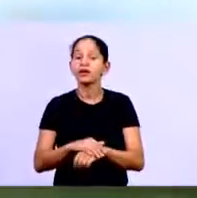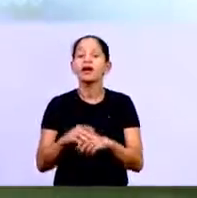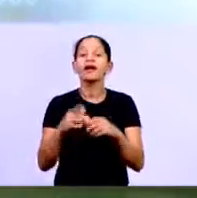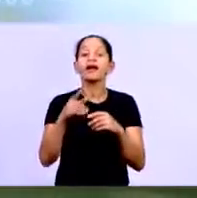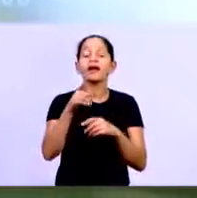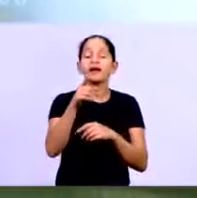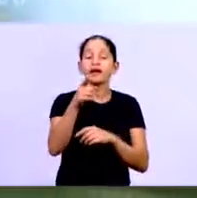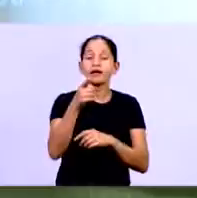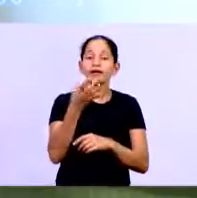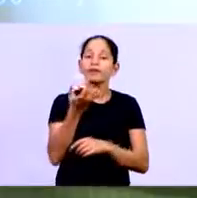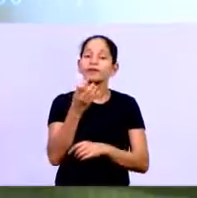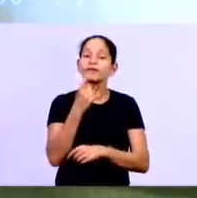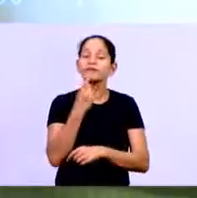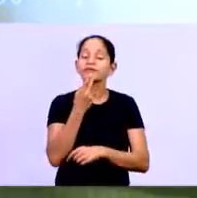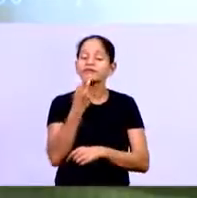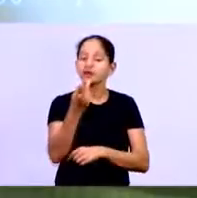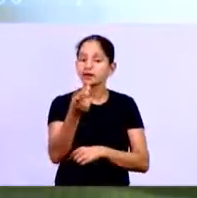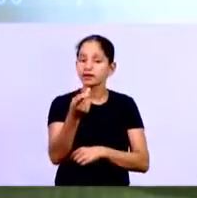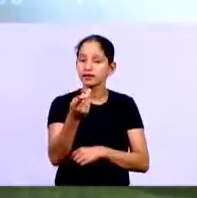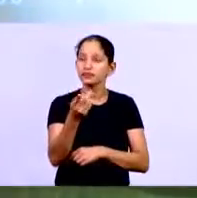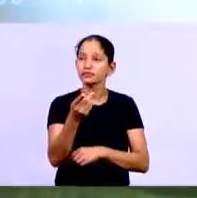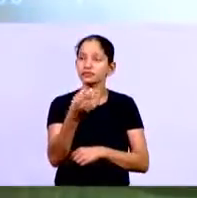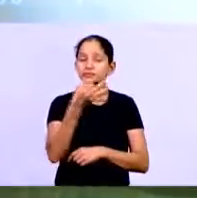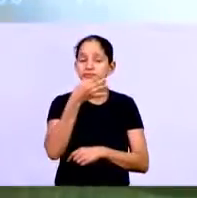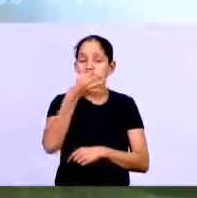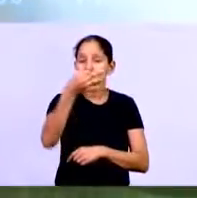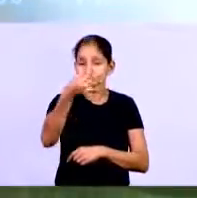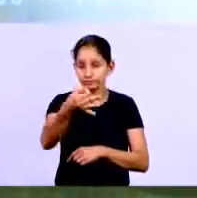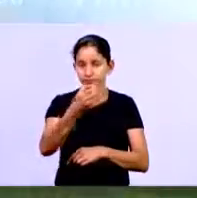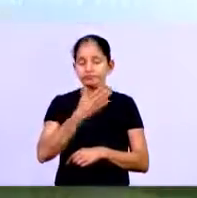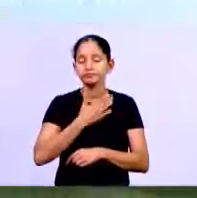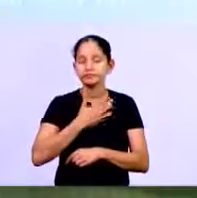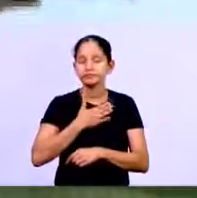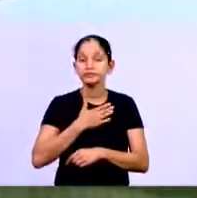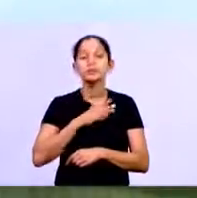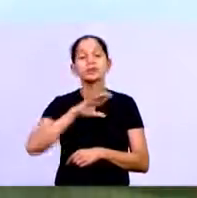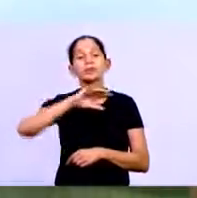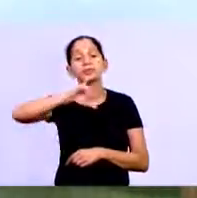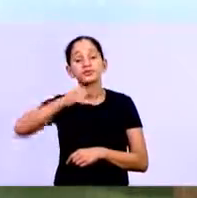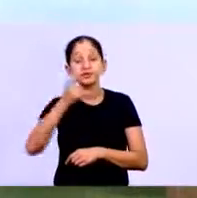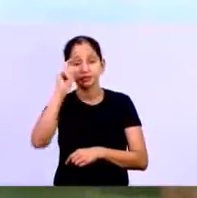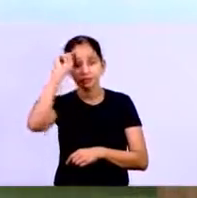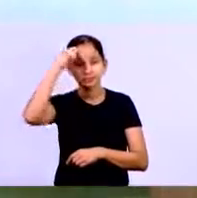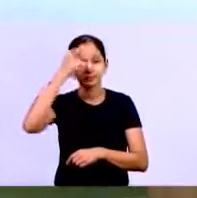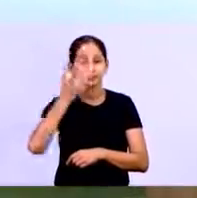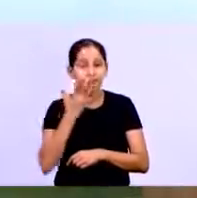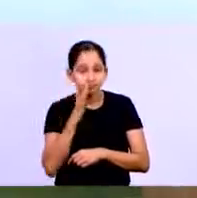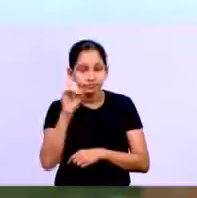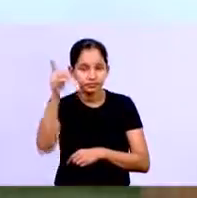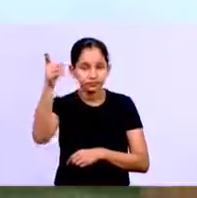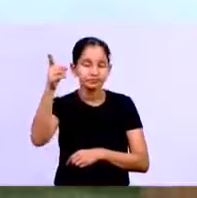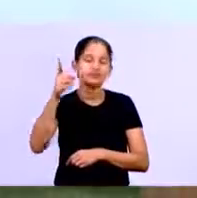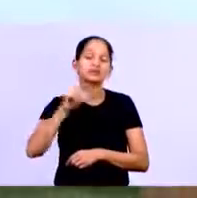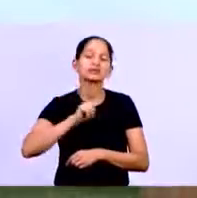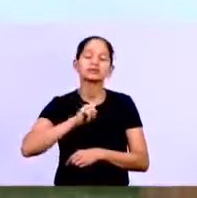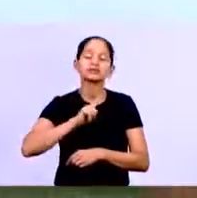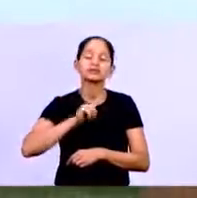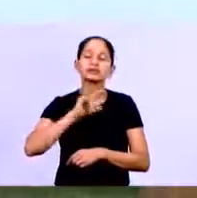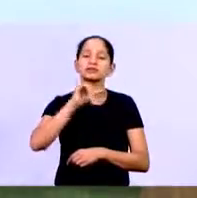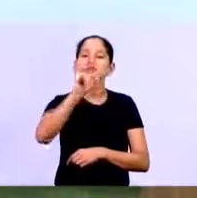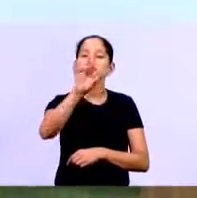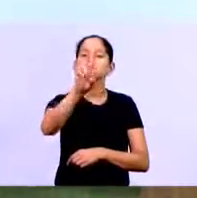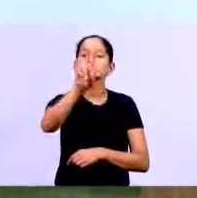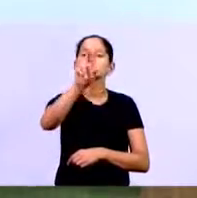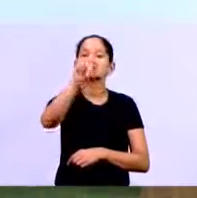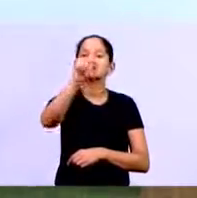queria dar uma palavrinha para os nossos alunos, aproveitando que eu fui lá em Ouro Preto, aí um aluno lá de Ouro Preto, Irã. Obrigado,